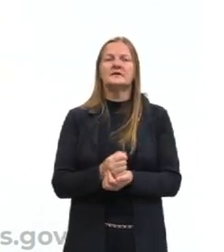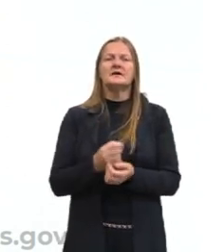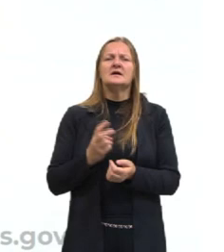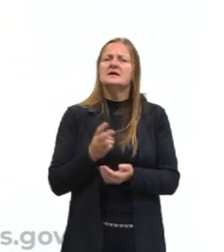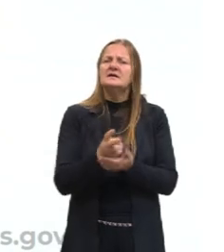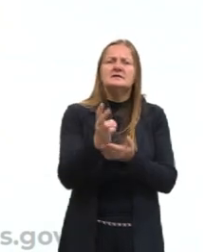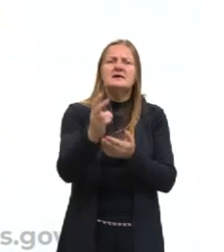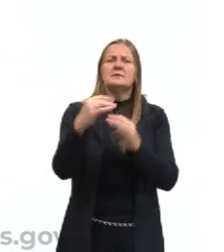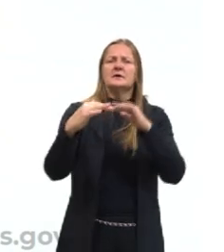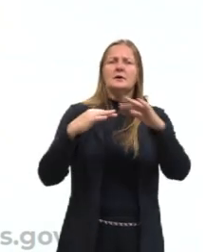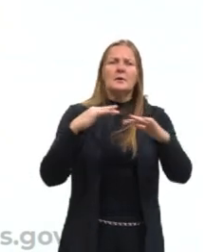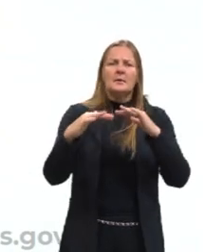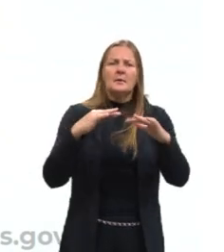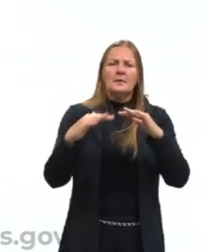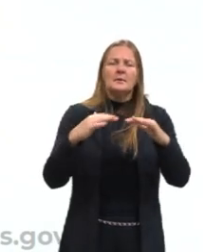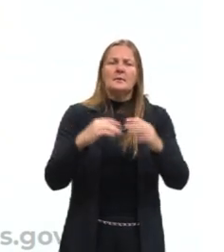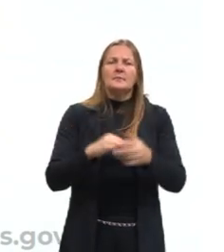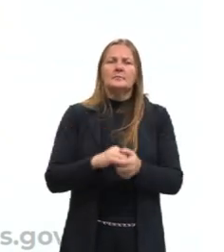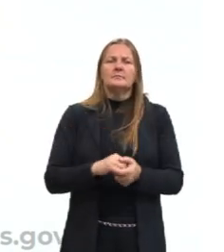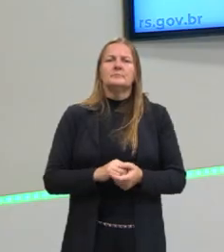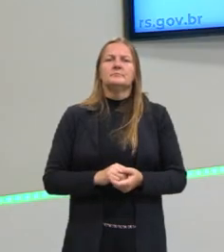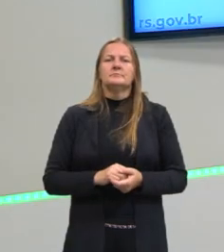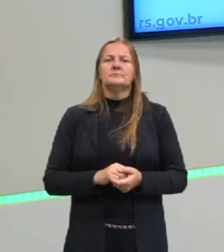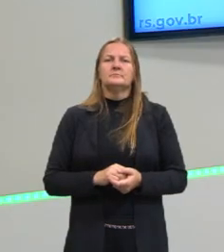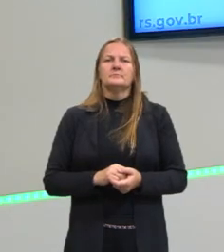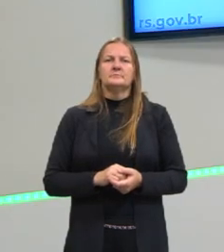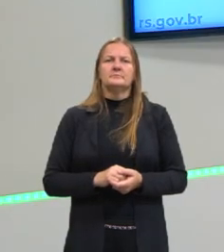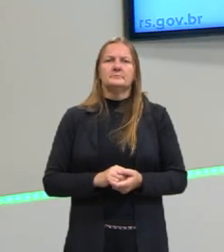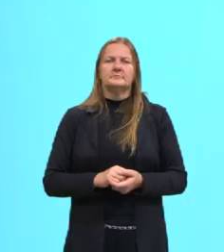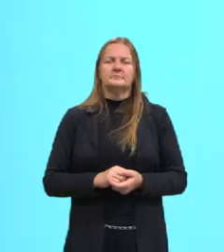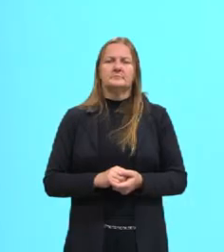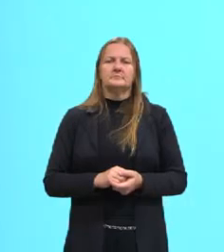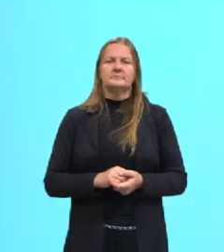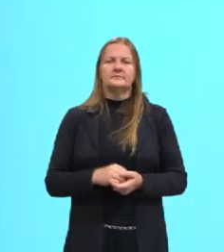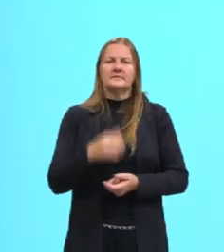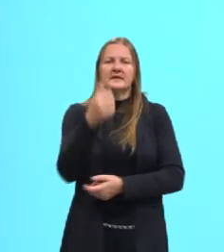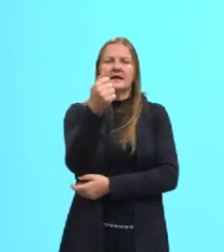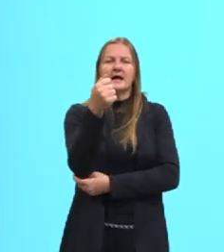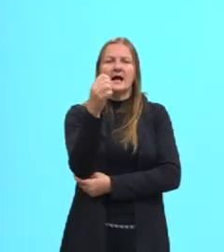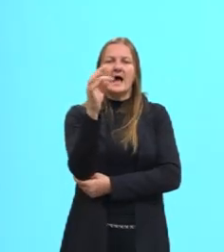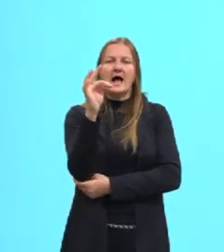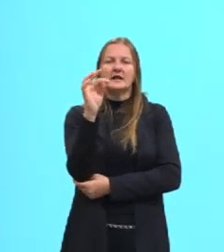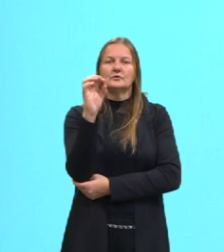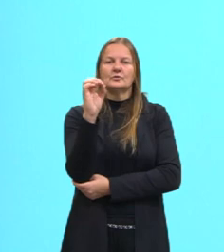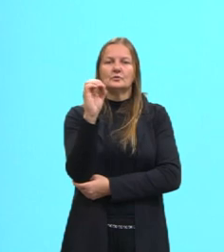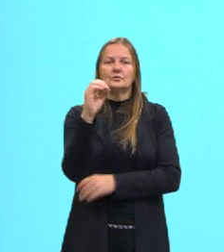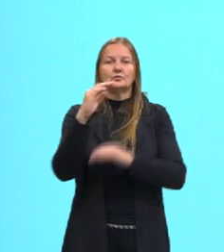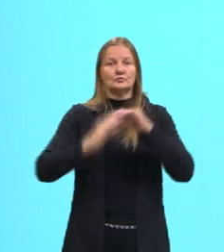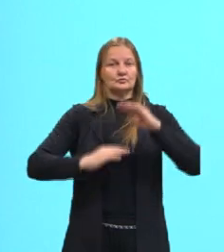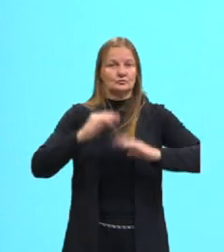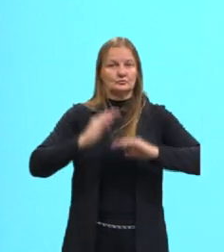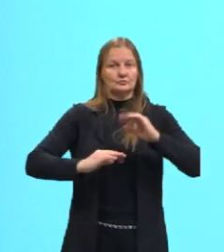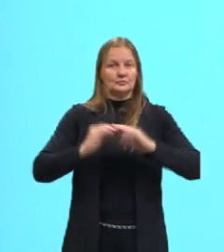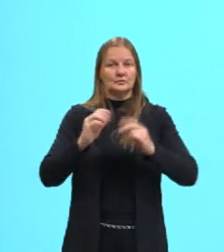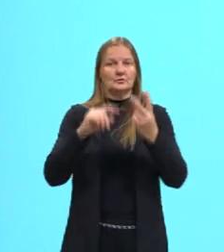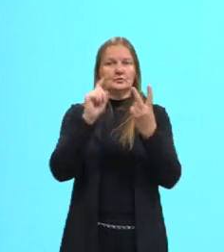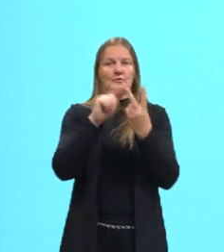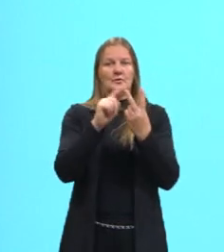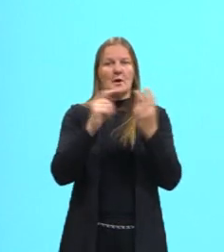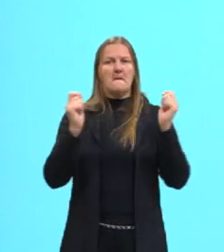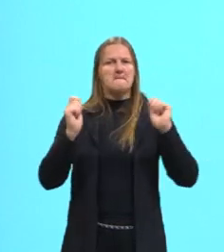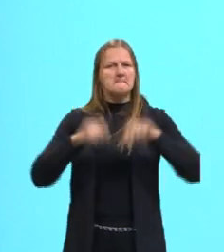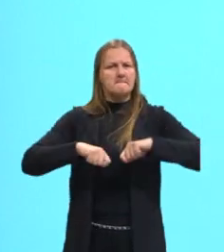constante movimento devido Heráclito que ele propõe ato e potência o que que é a potência